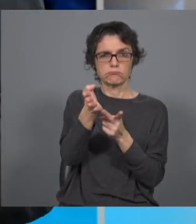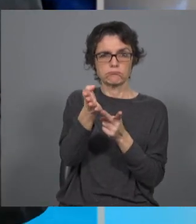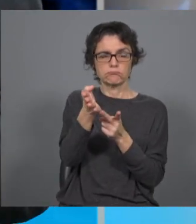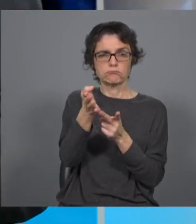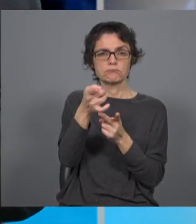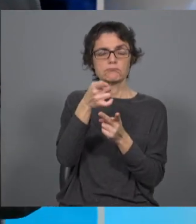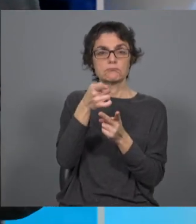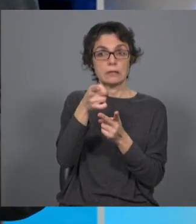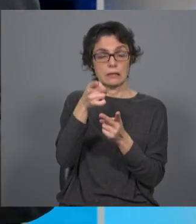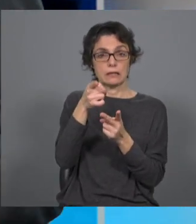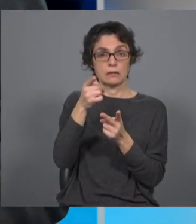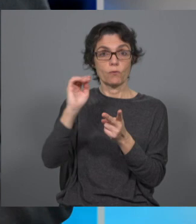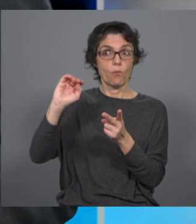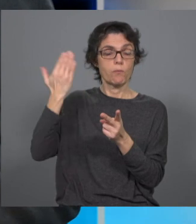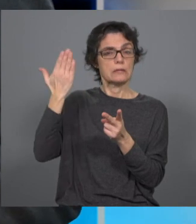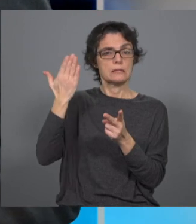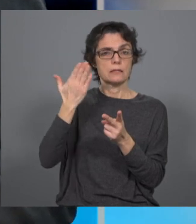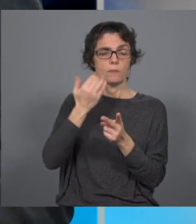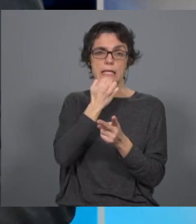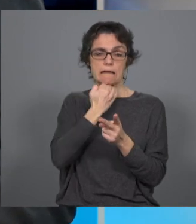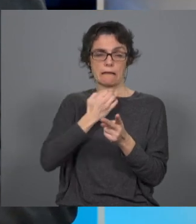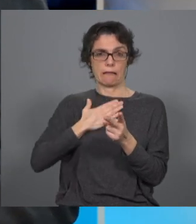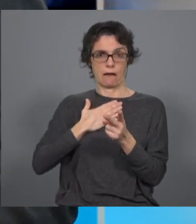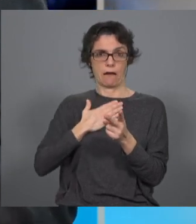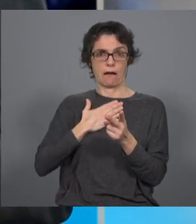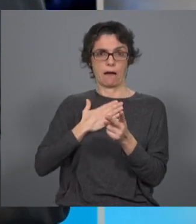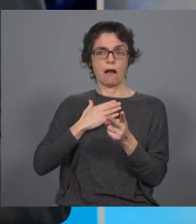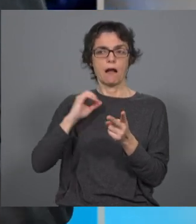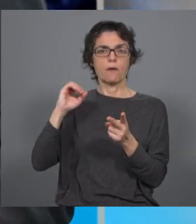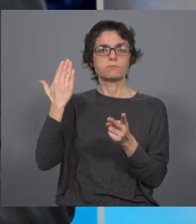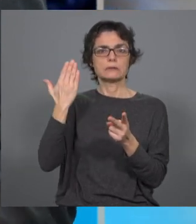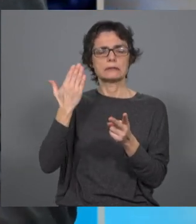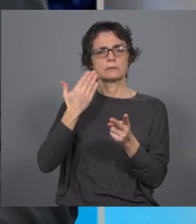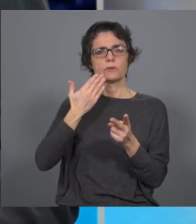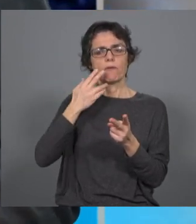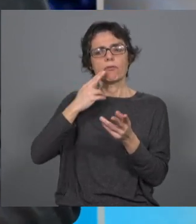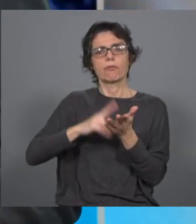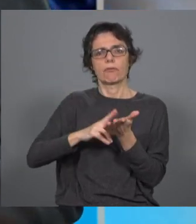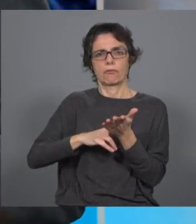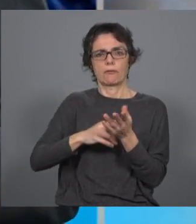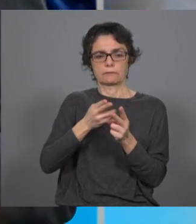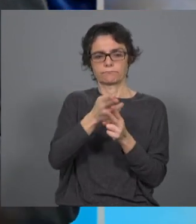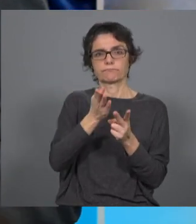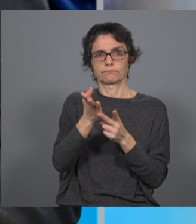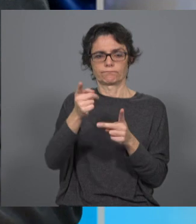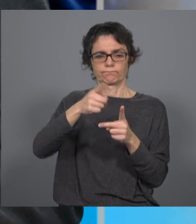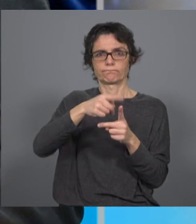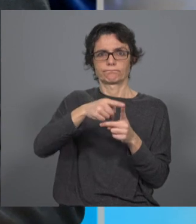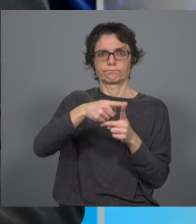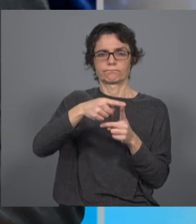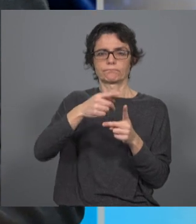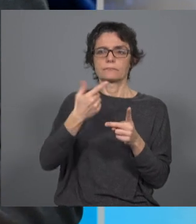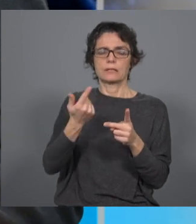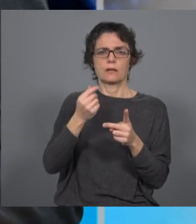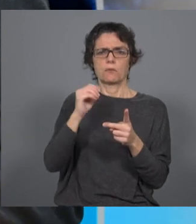ele chama o princípio do prazer e o princípio da realidade. O que é o princípio do prazer? Nós nos movemos por tudo aquilo que